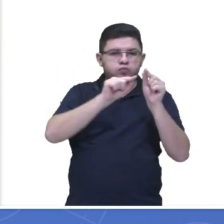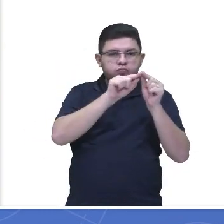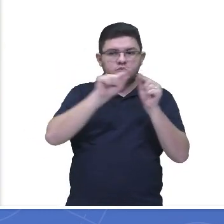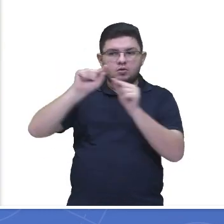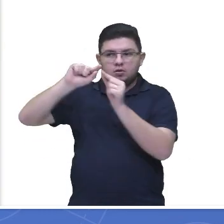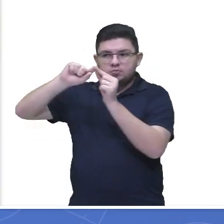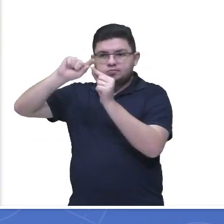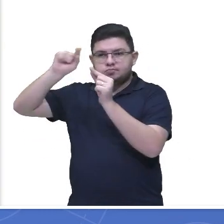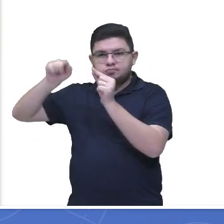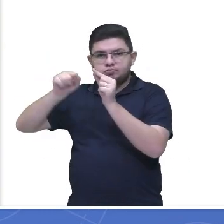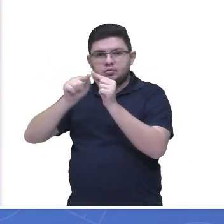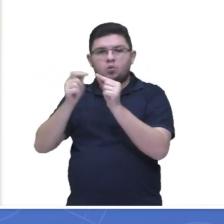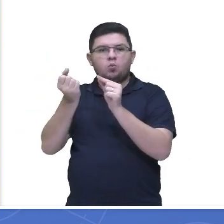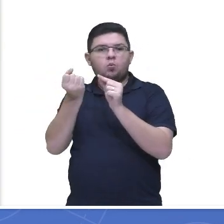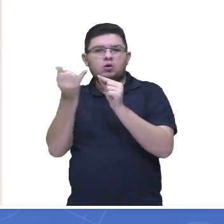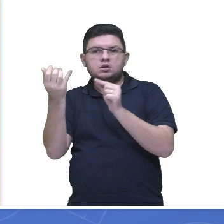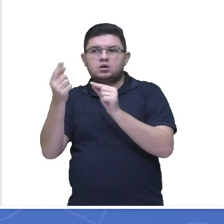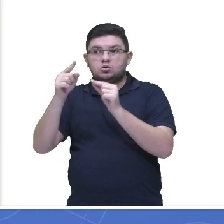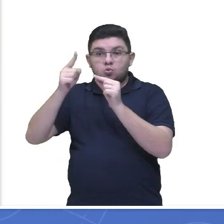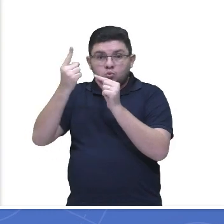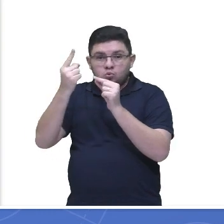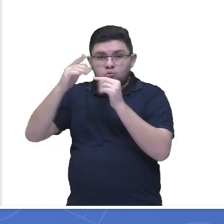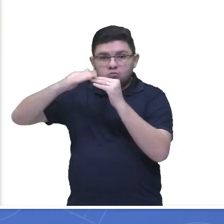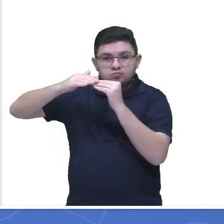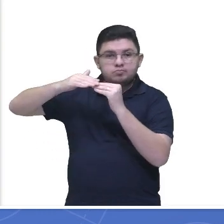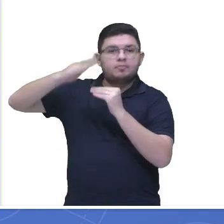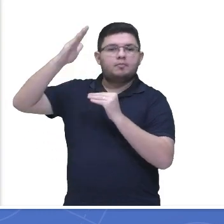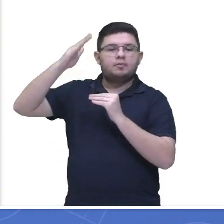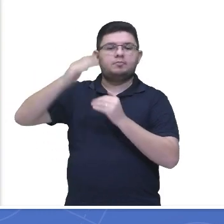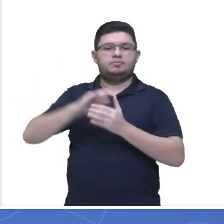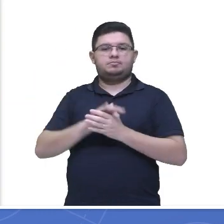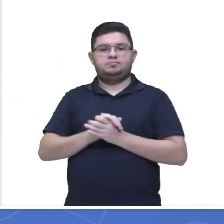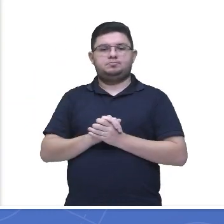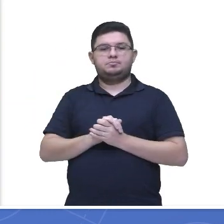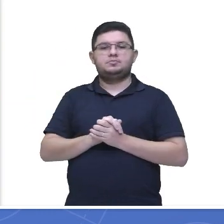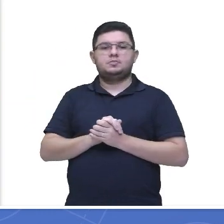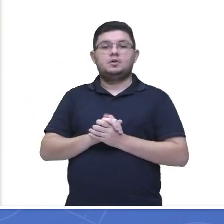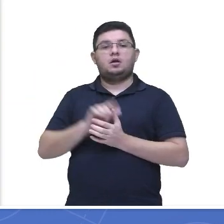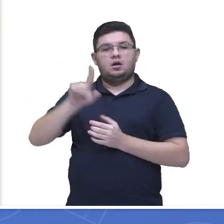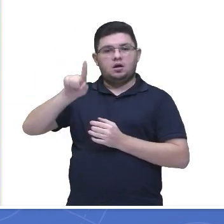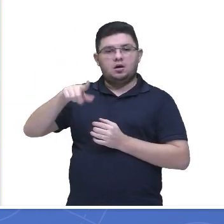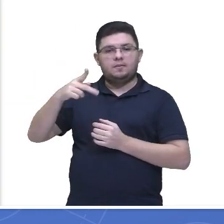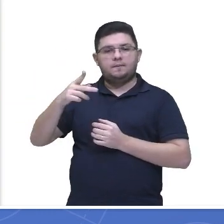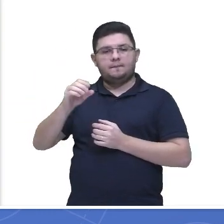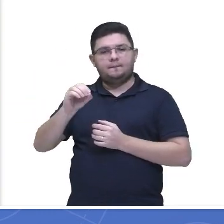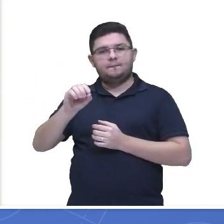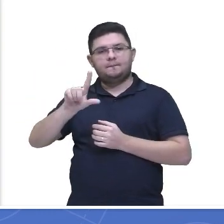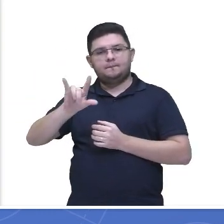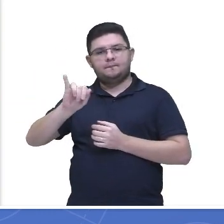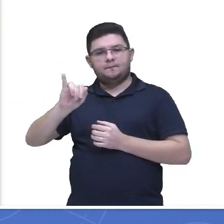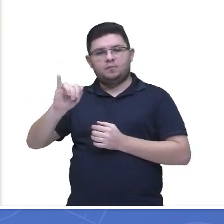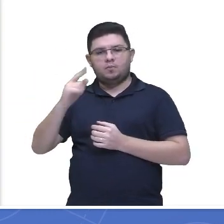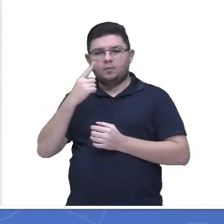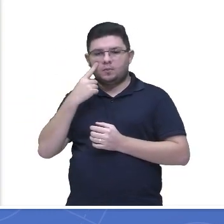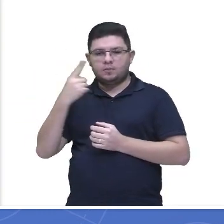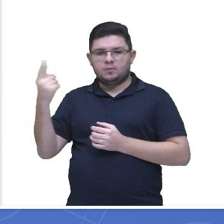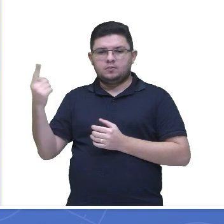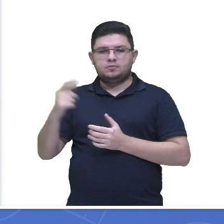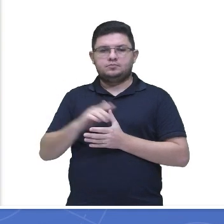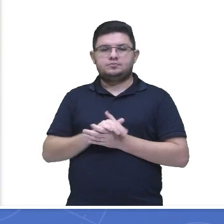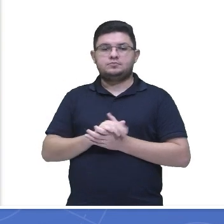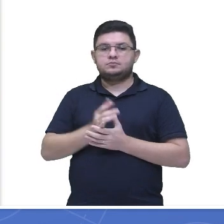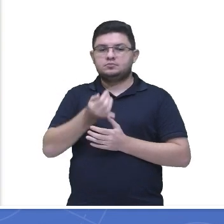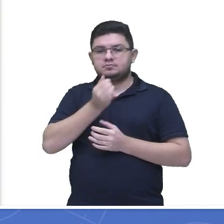anel benzênico, tá? Eu vou colocar bem aqui, tem um exemplo para vocês, ó. Observem aqui comigo,